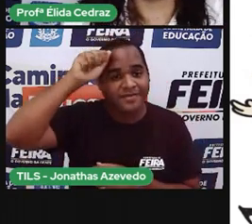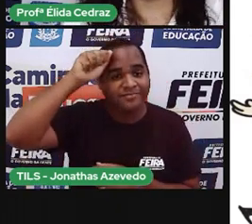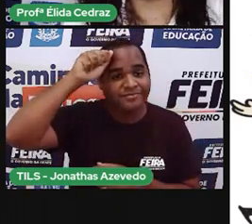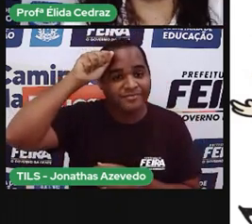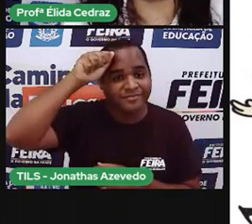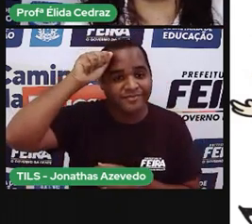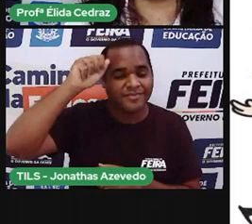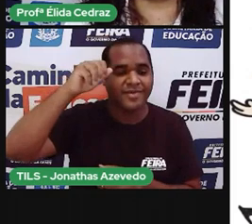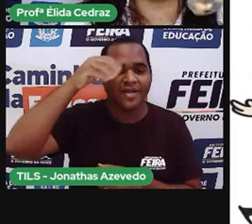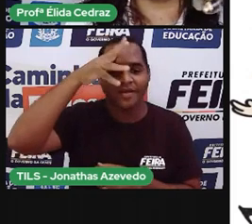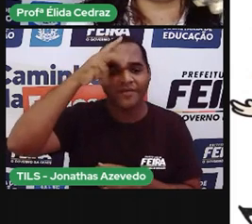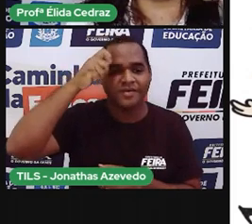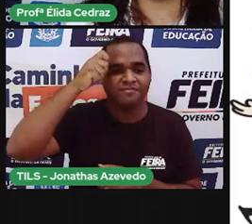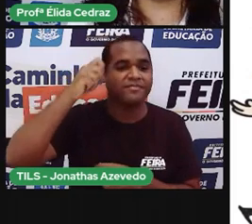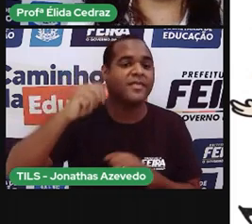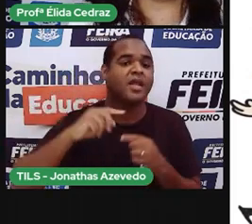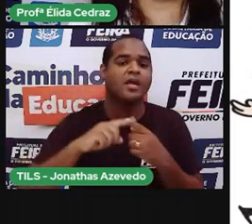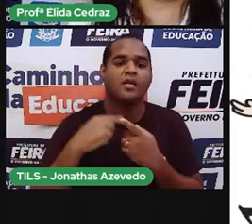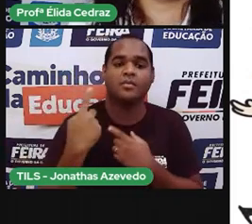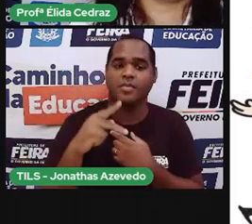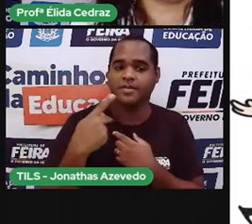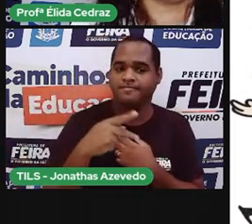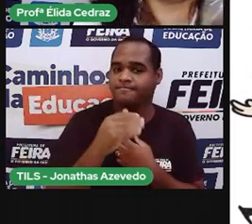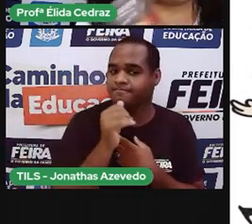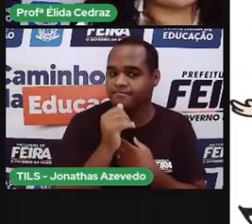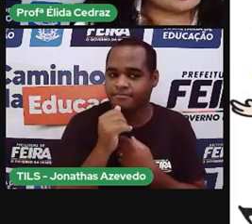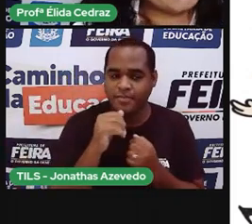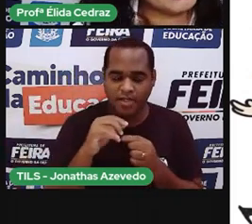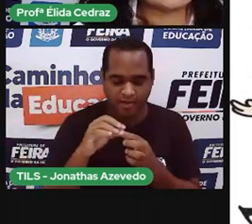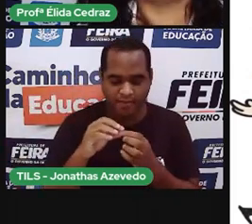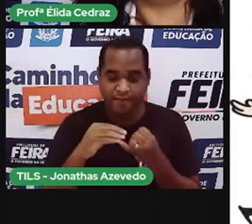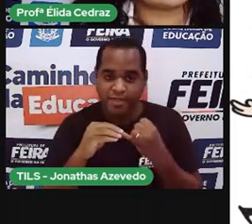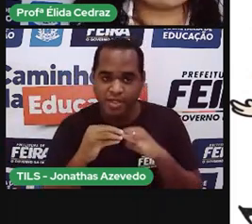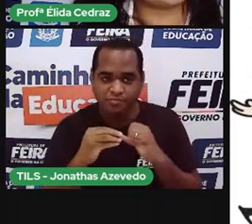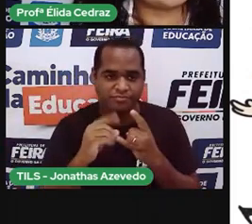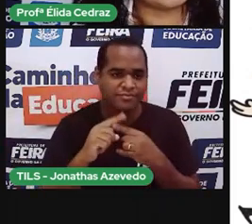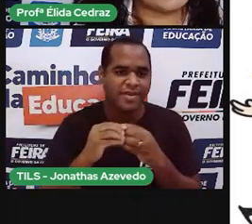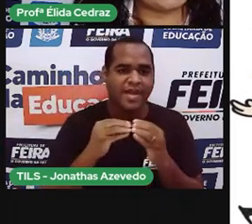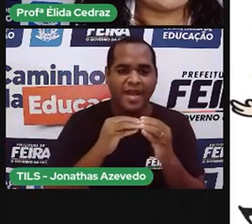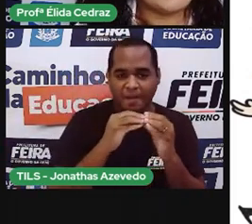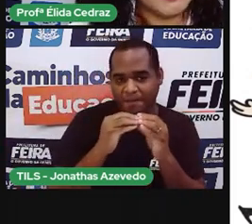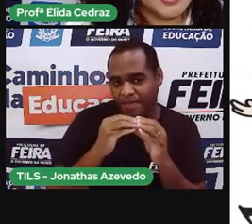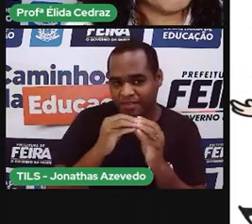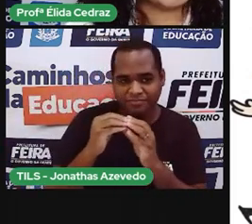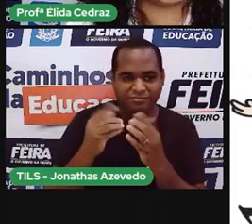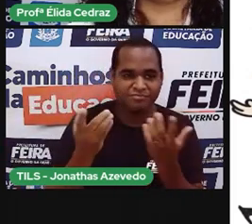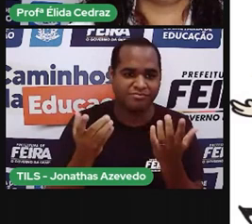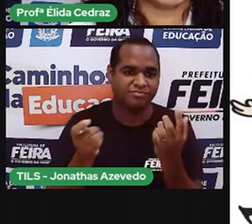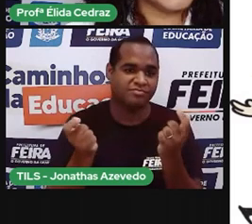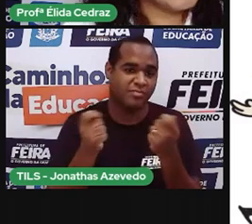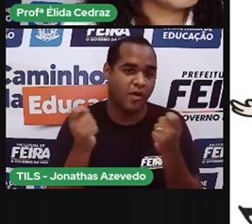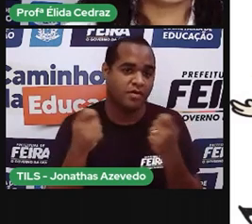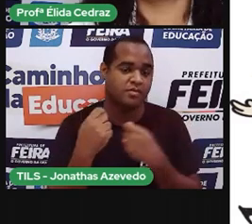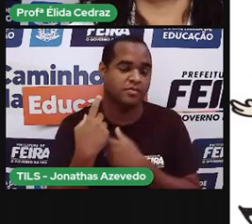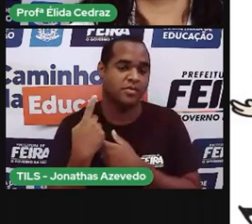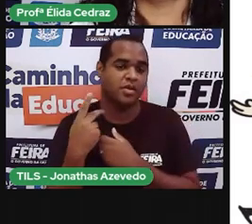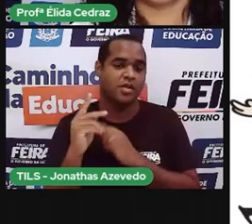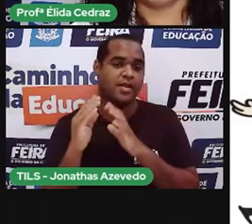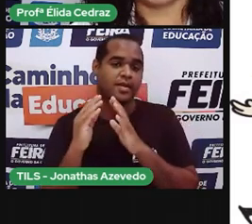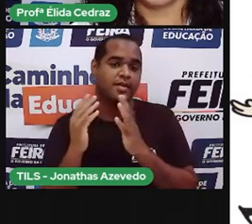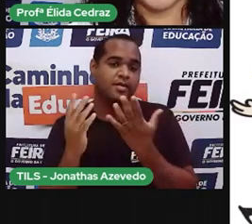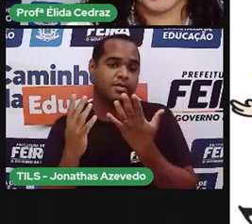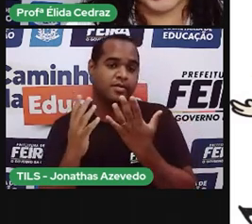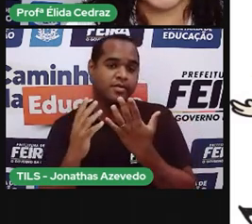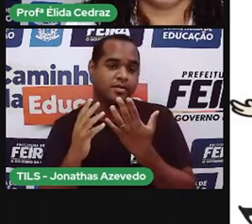usou sementinhas. Aqui tem grãos de feijão e grãos de milho, que é sempre o que eu tenho na minha